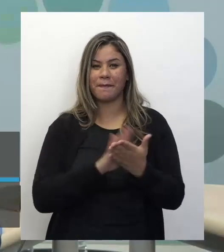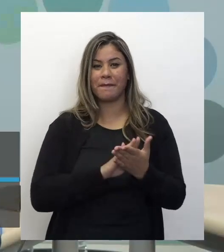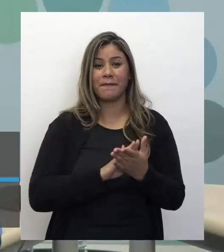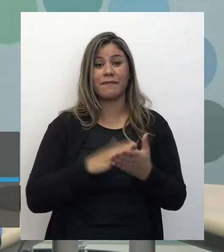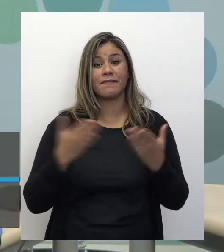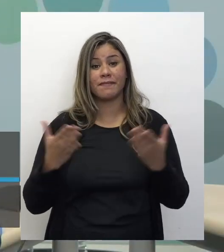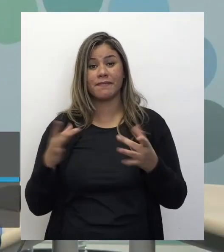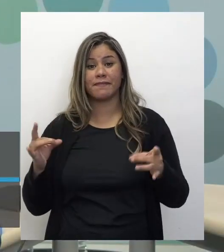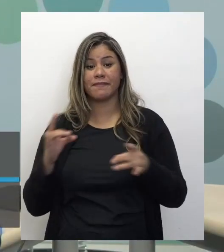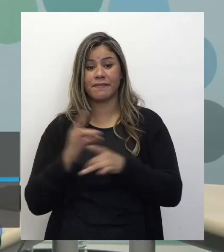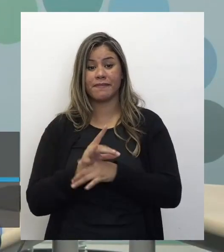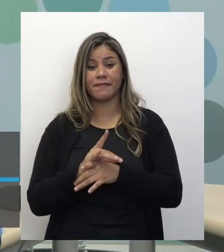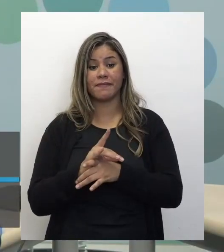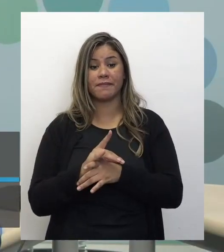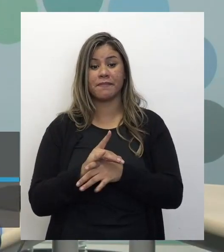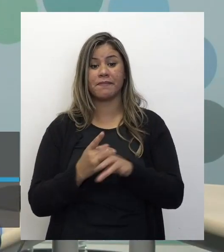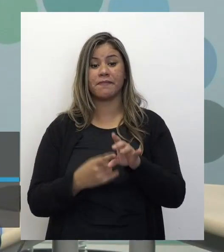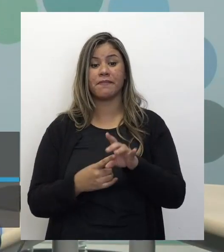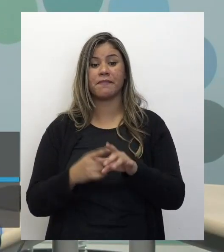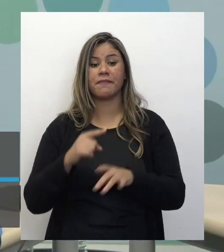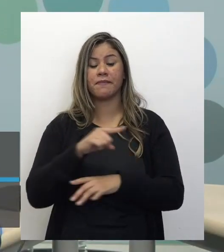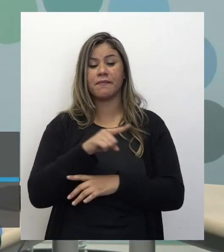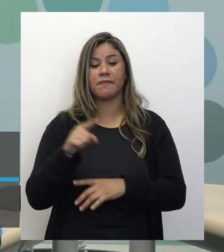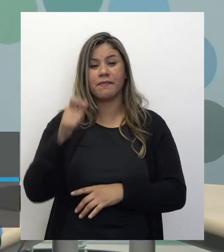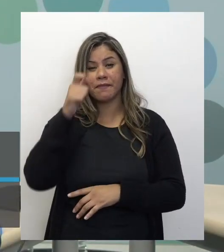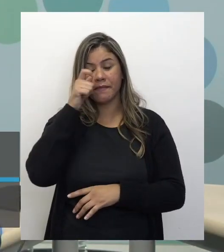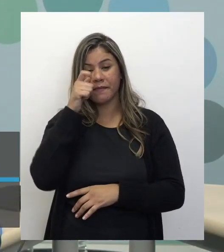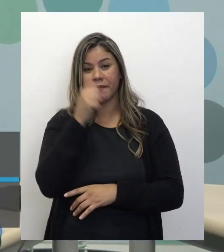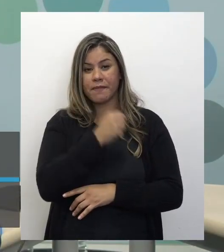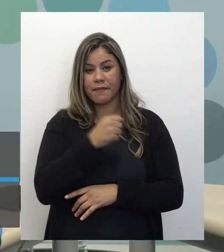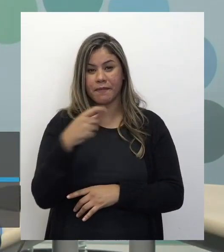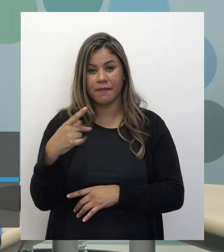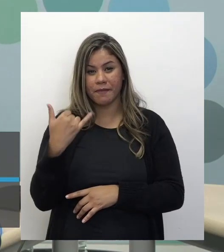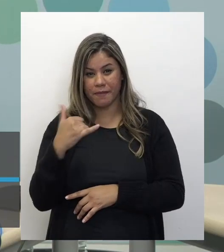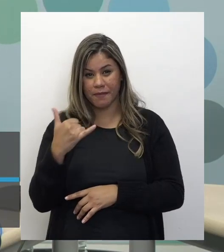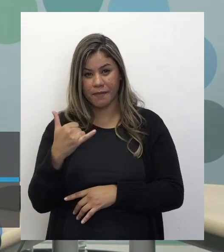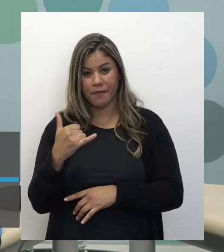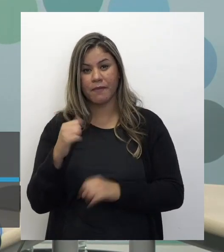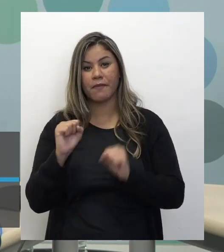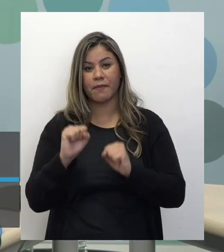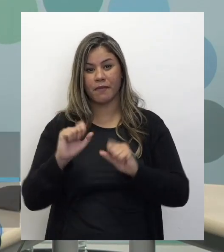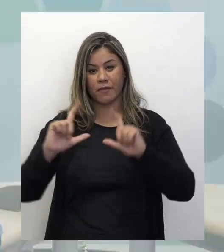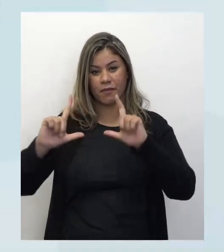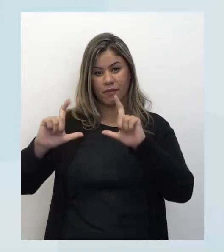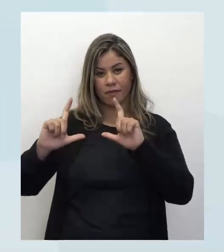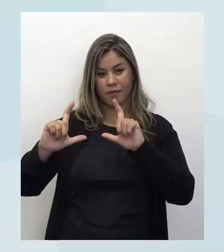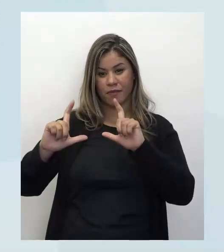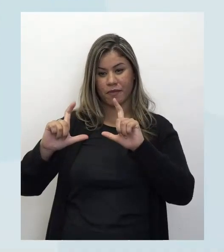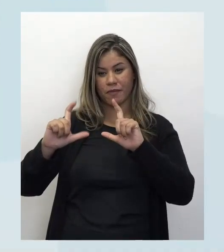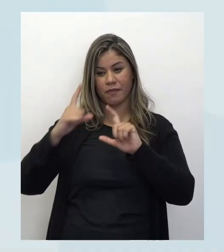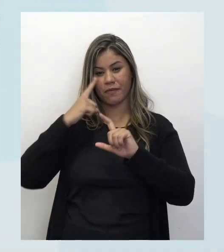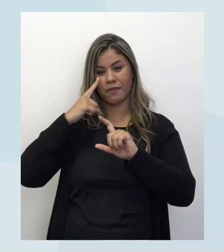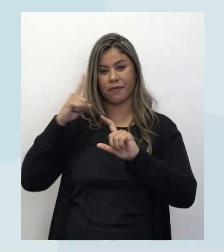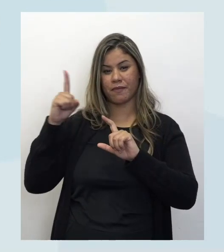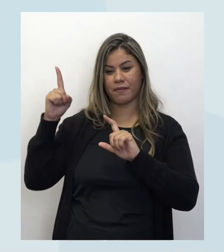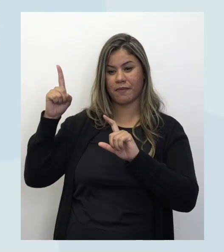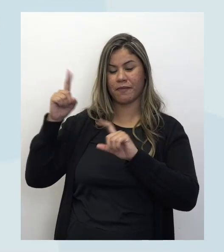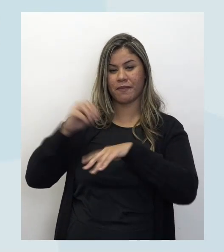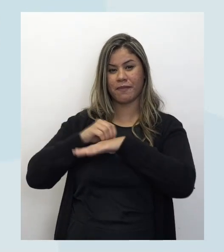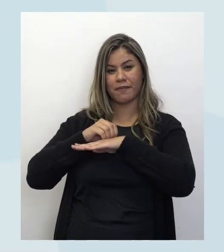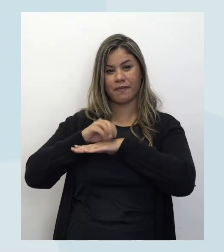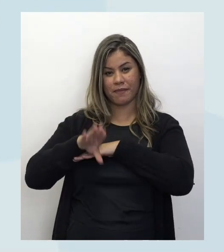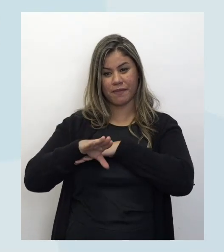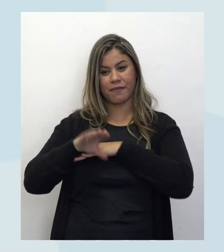gente encerrar rapidinho, quem estiver assistindo pelo aplicativo no celular, pode bater o print da tela, vai aparecer uma sugestão